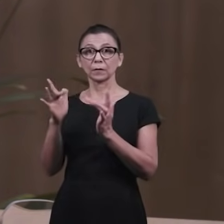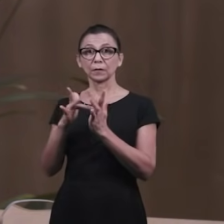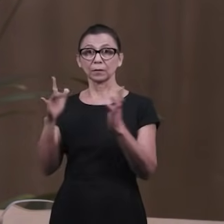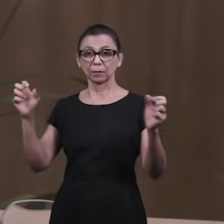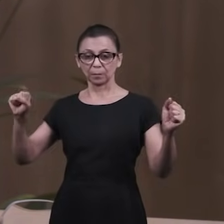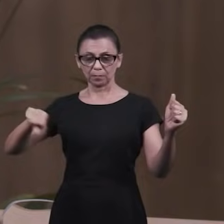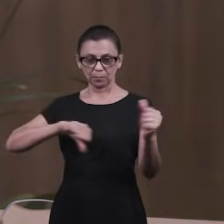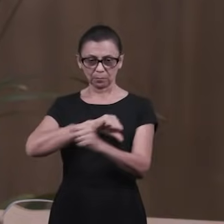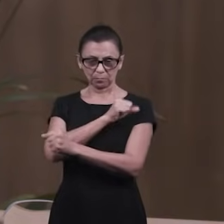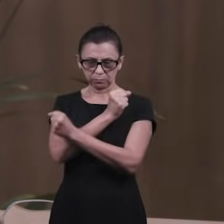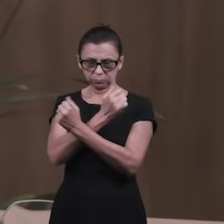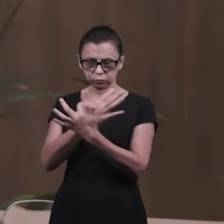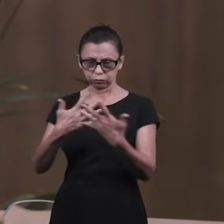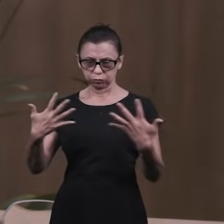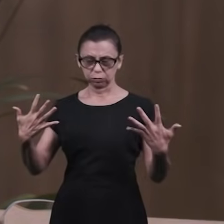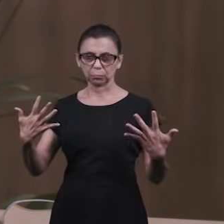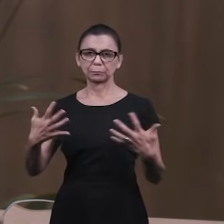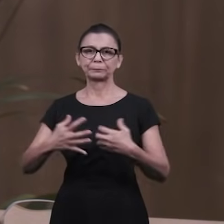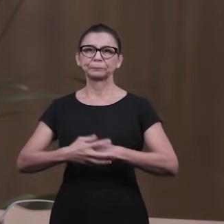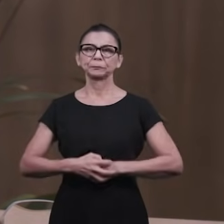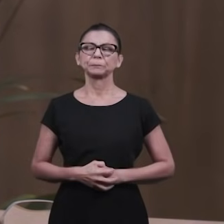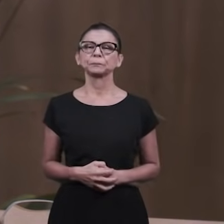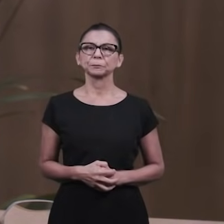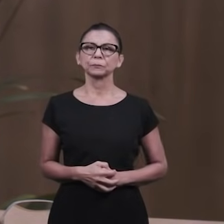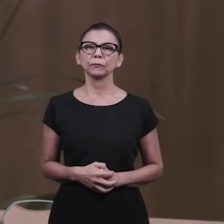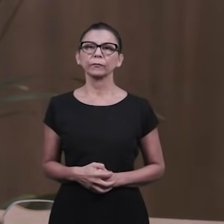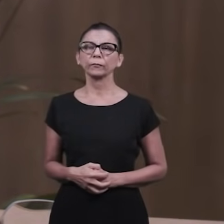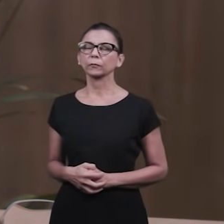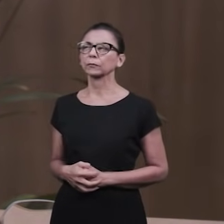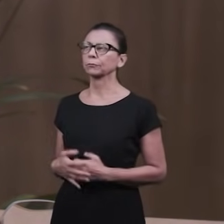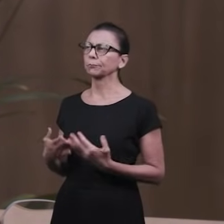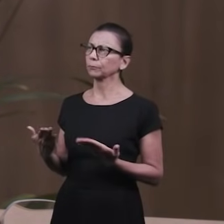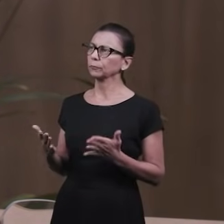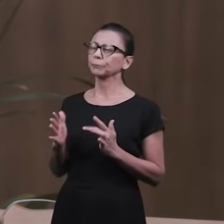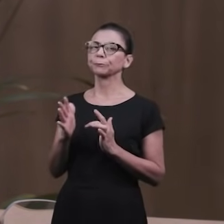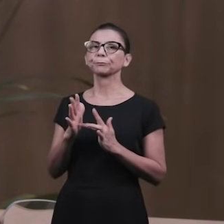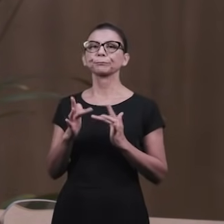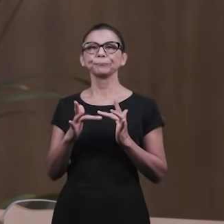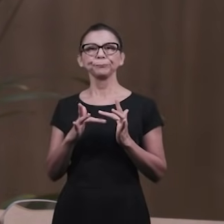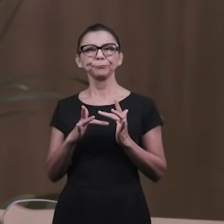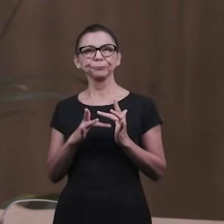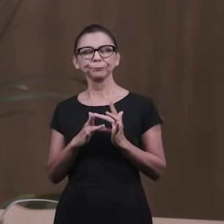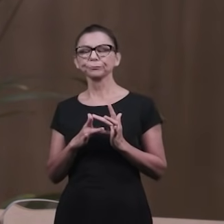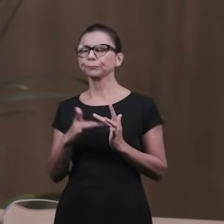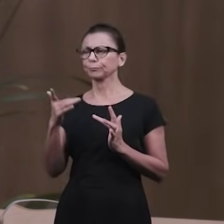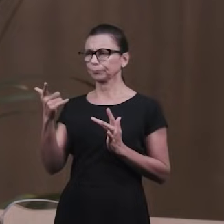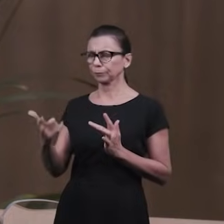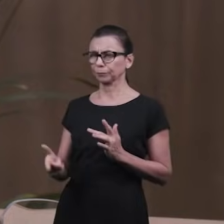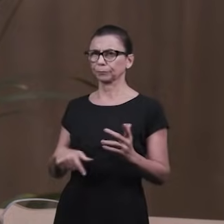glorificado. Tá. Então, o que João ouve? Ele diz assim, Jesus glorificado